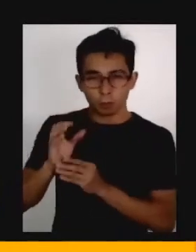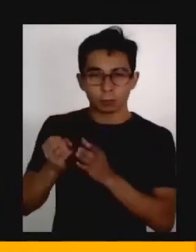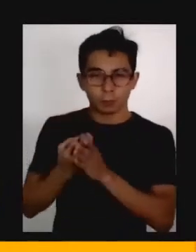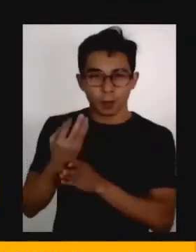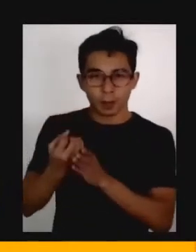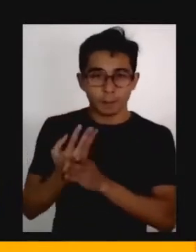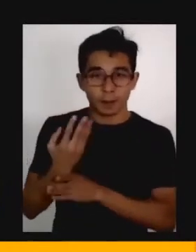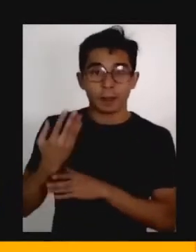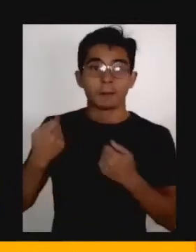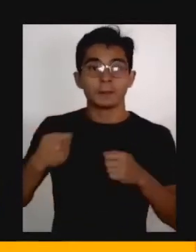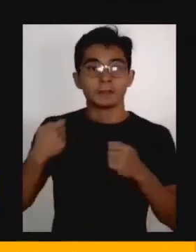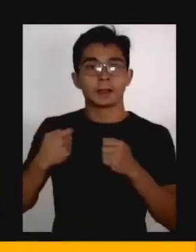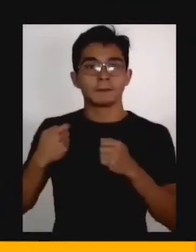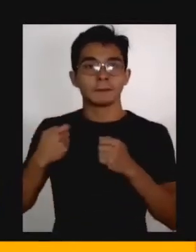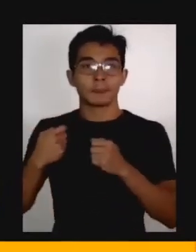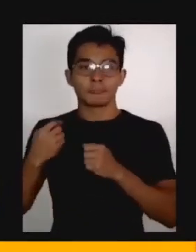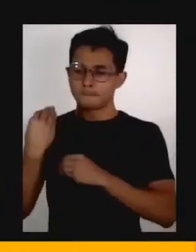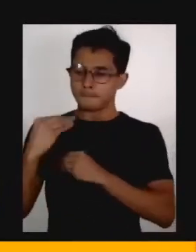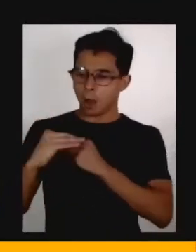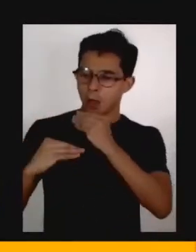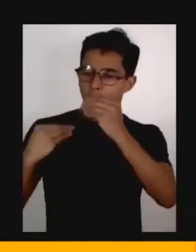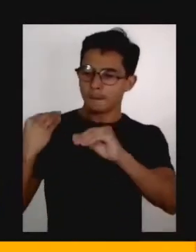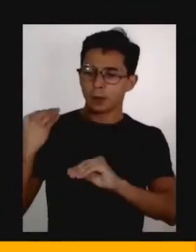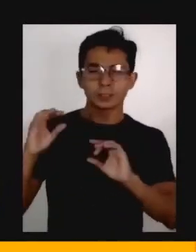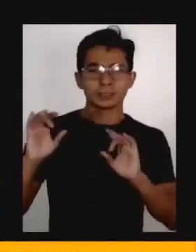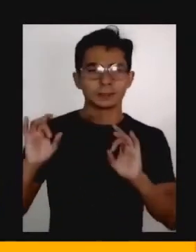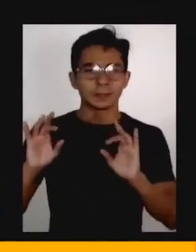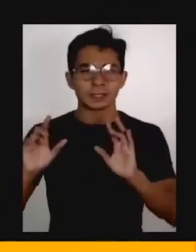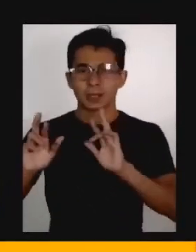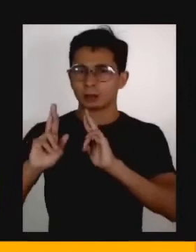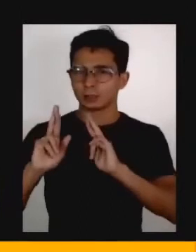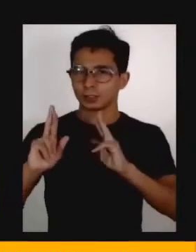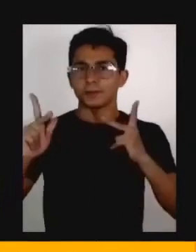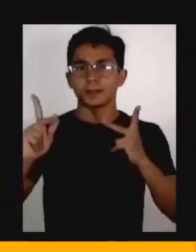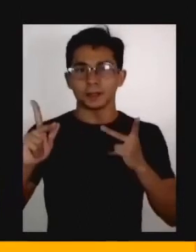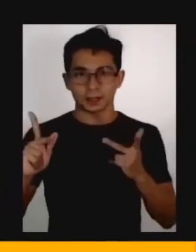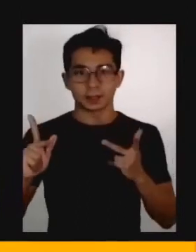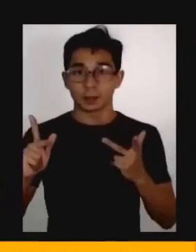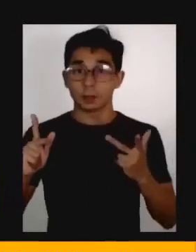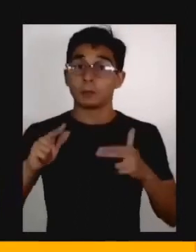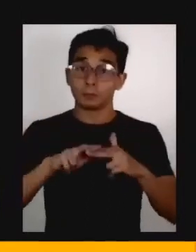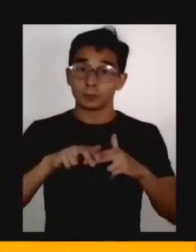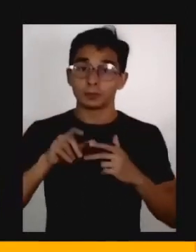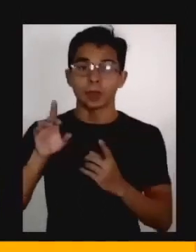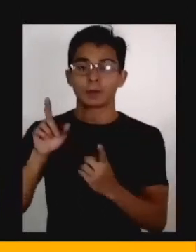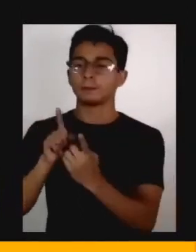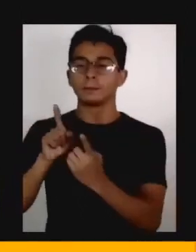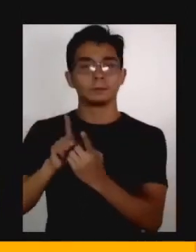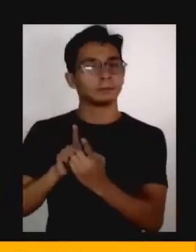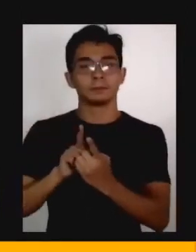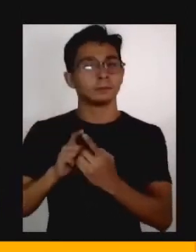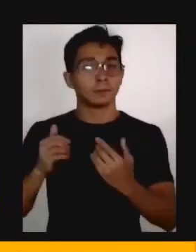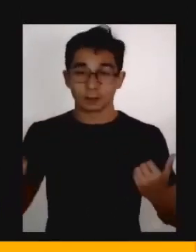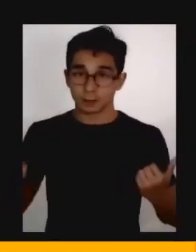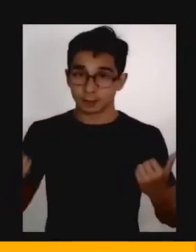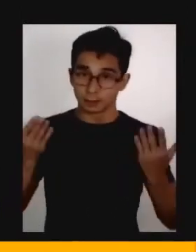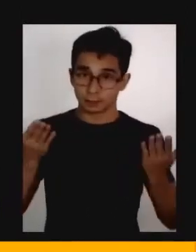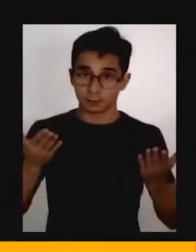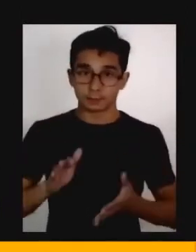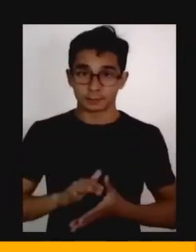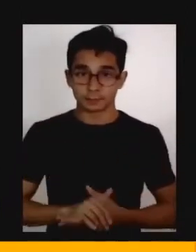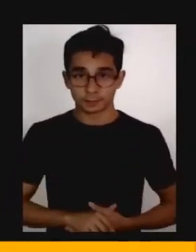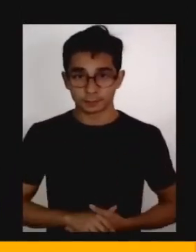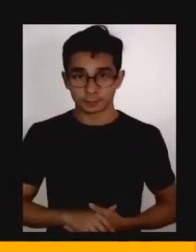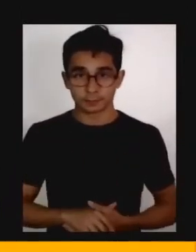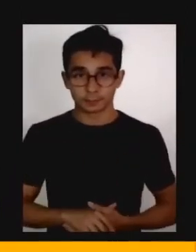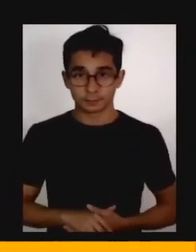materiais exclusivos, materiais diferenciados. Então a gente precisa ir além disso. E depois dessa fase da criação do conteúdo, a gente